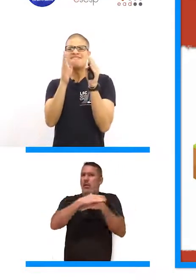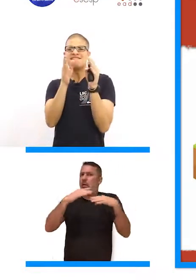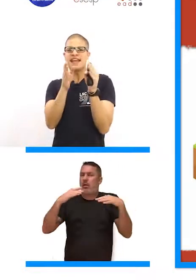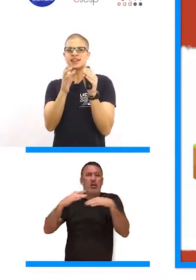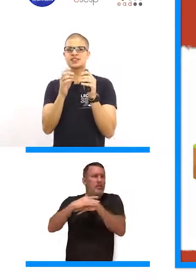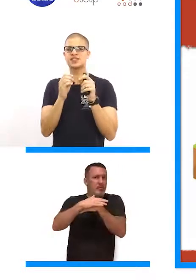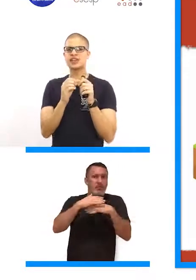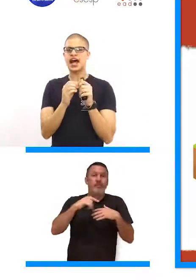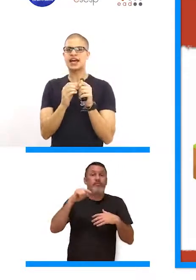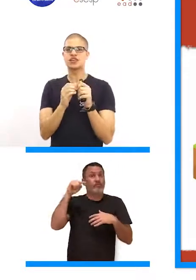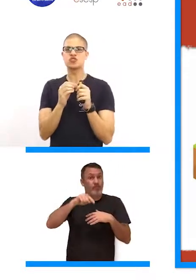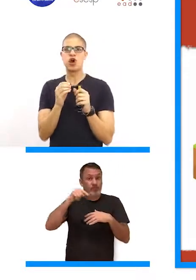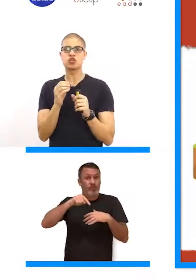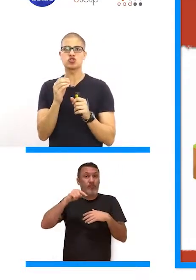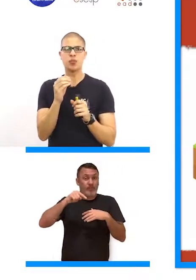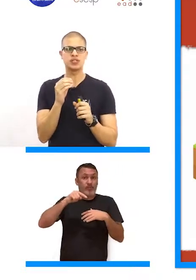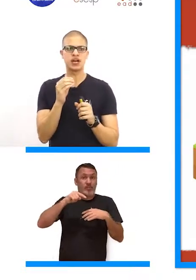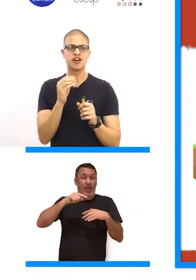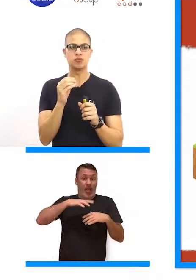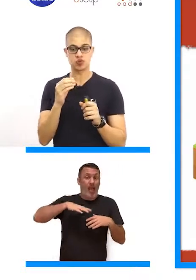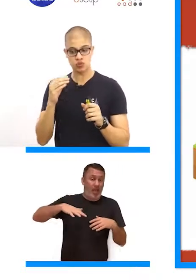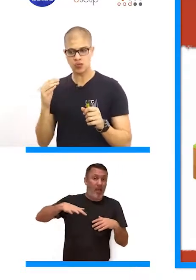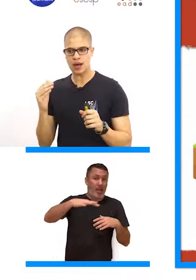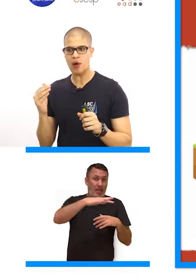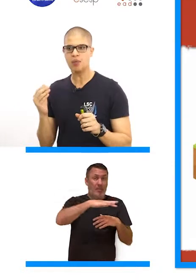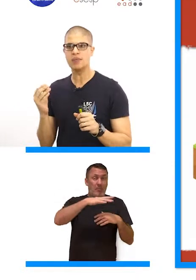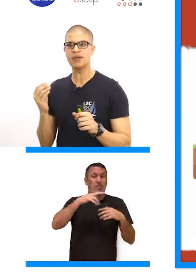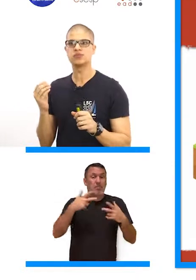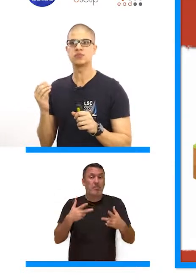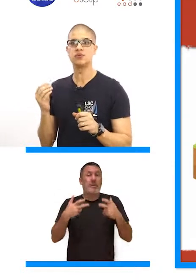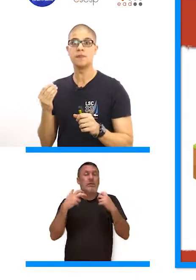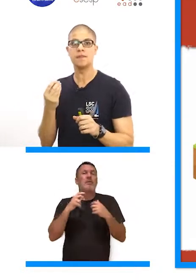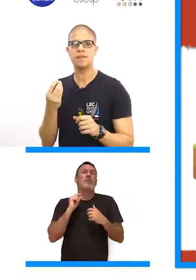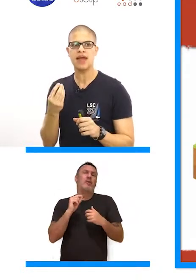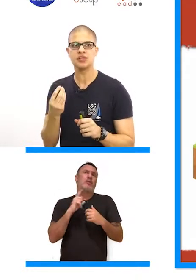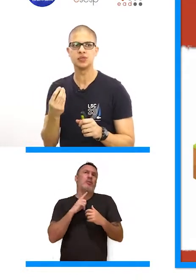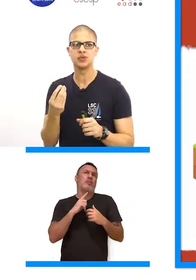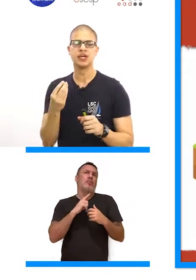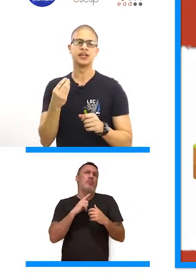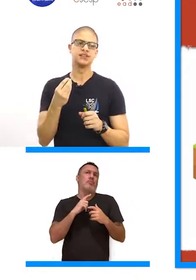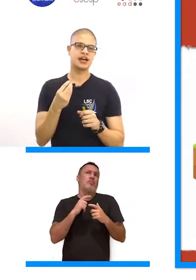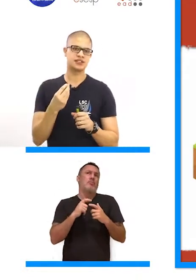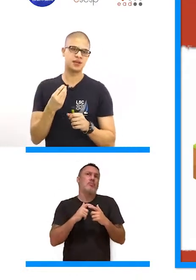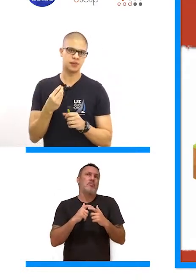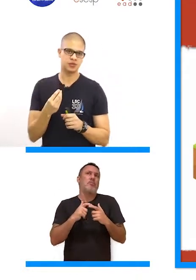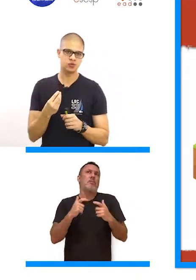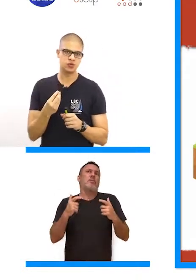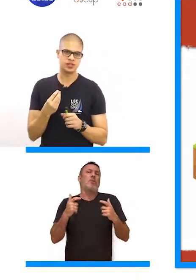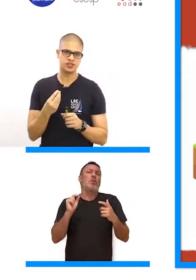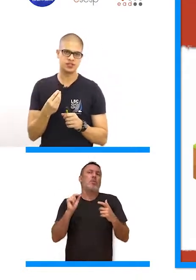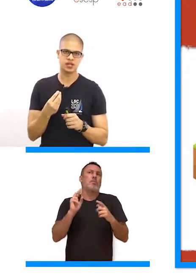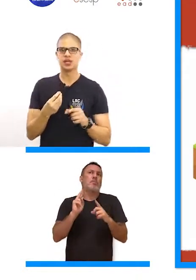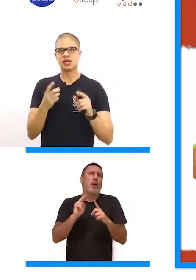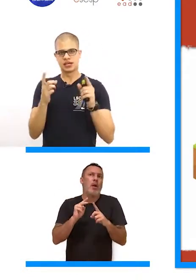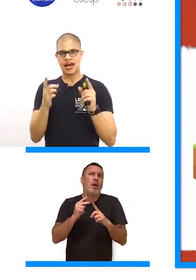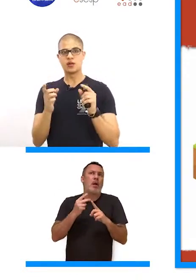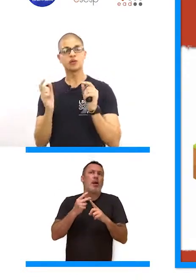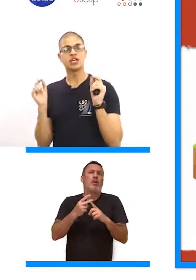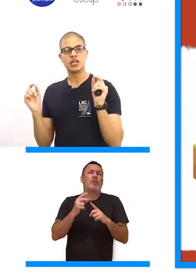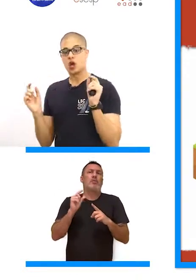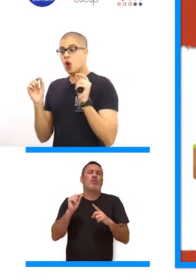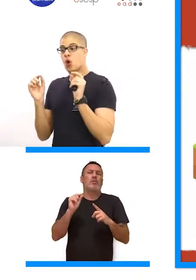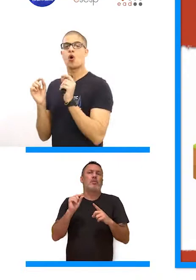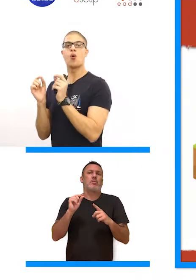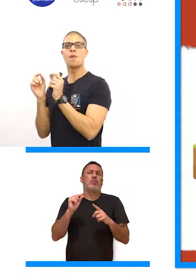Então, nessas áreas nós observamos um aumento médio das temperaturas.